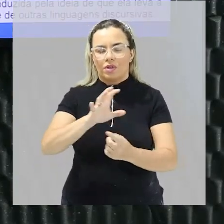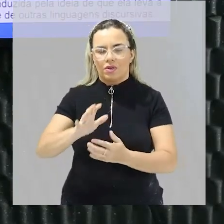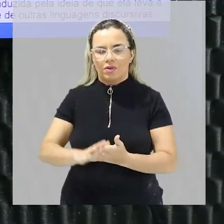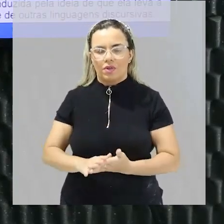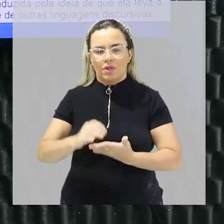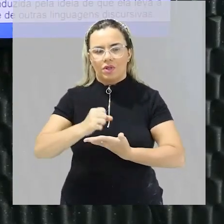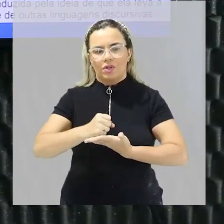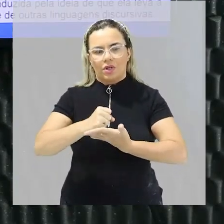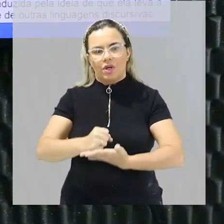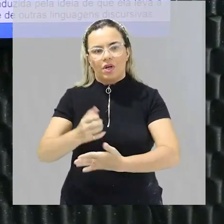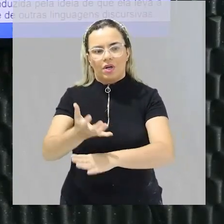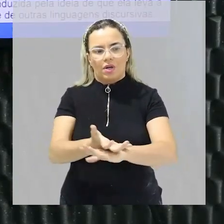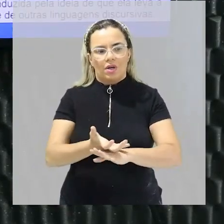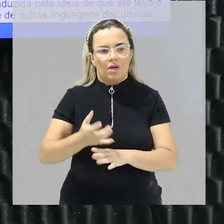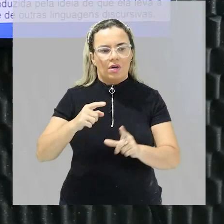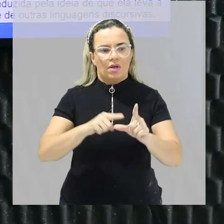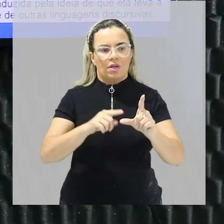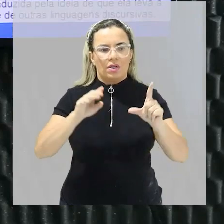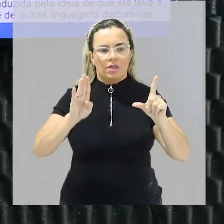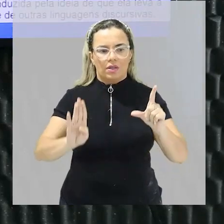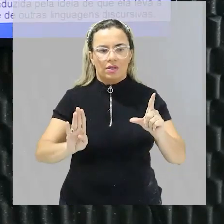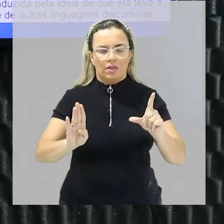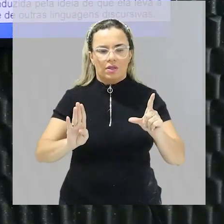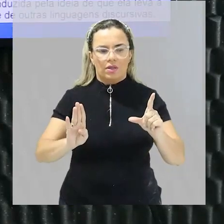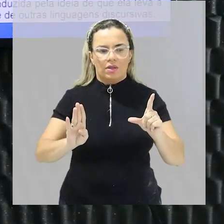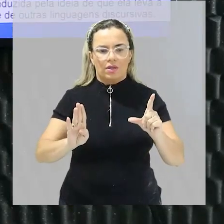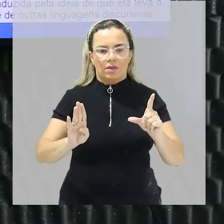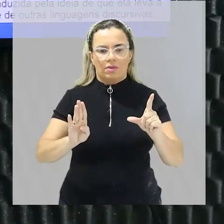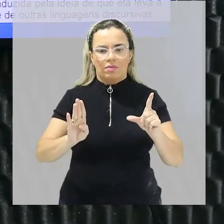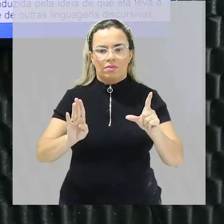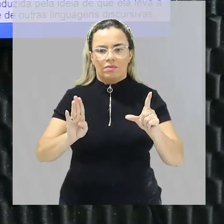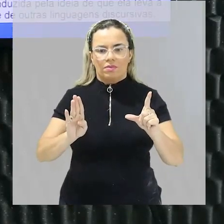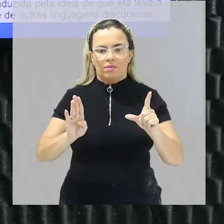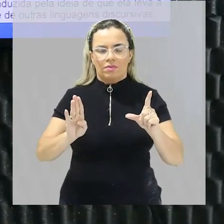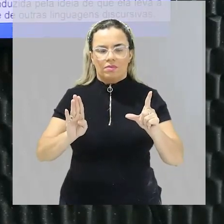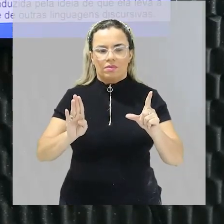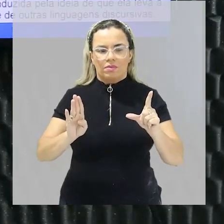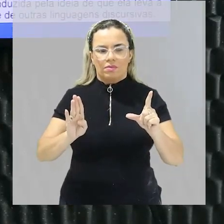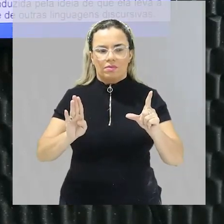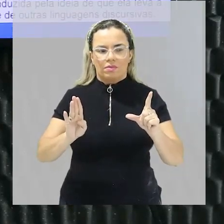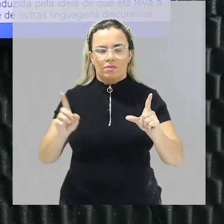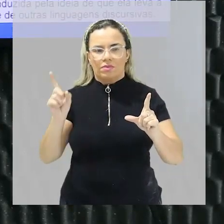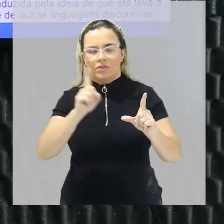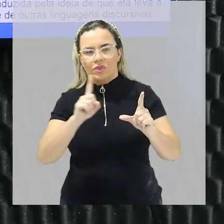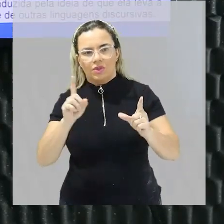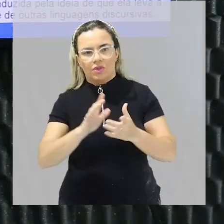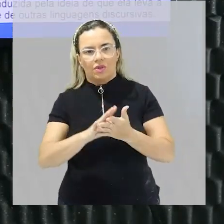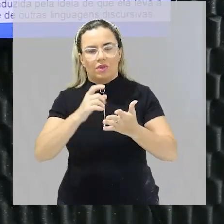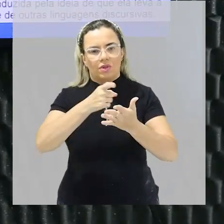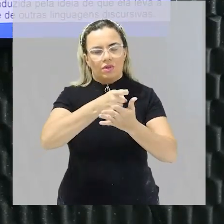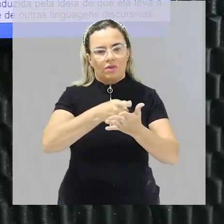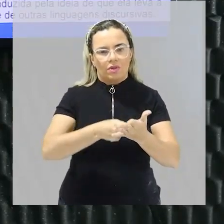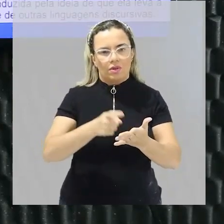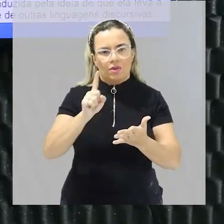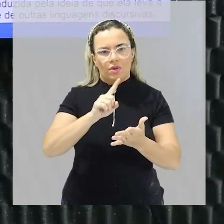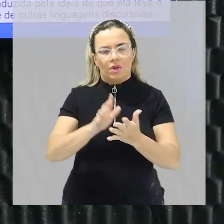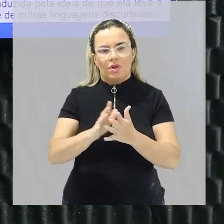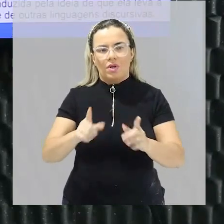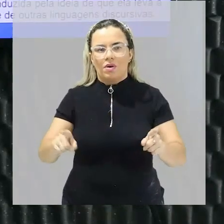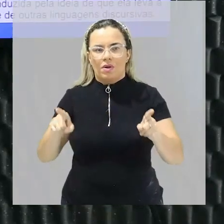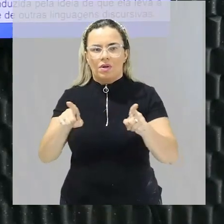transformações sociais, provocando a supervalorização econômica da obra de arte. Não é esse também que o texto está tratando e também não é esse o